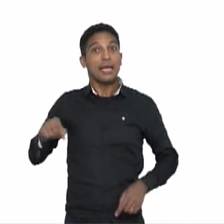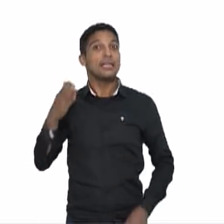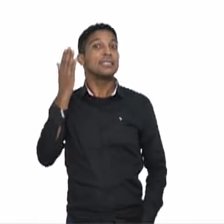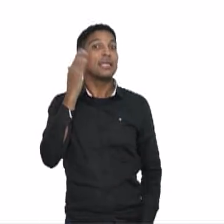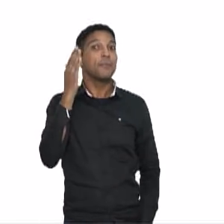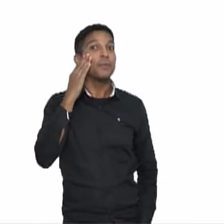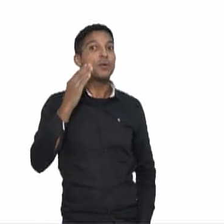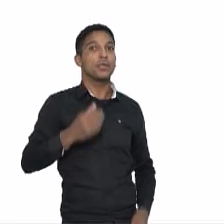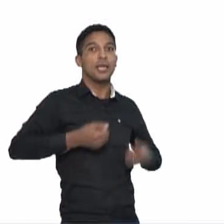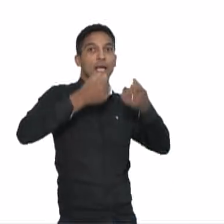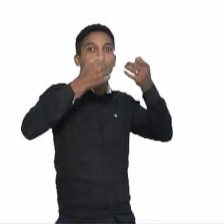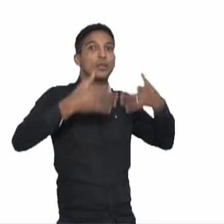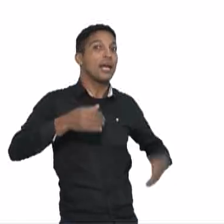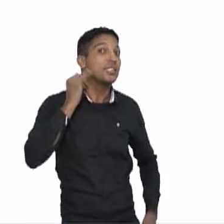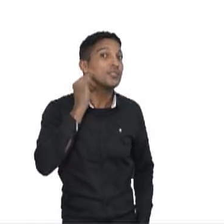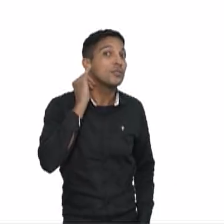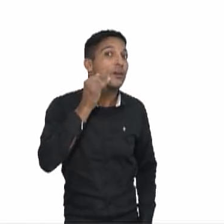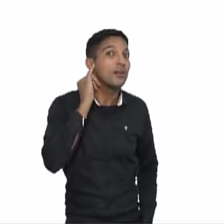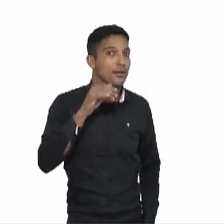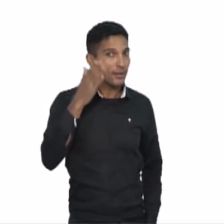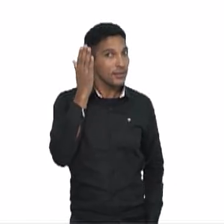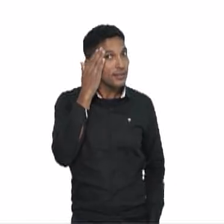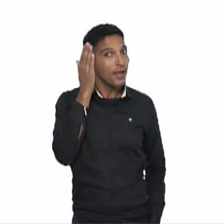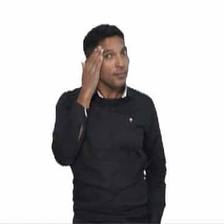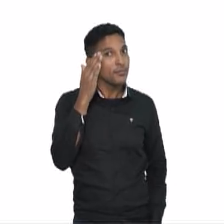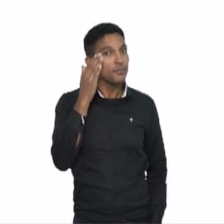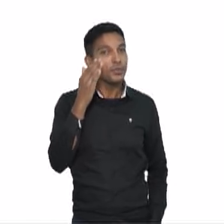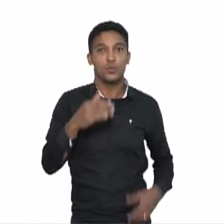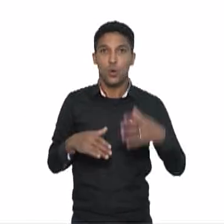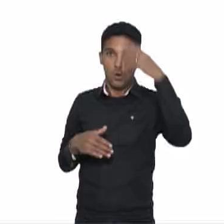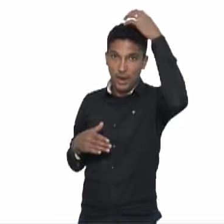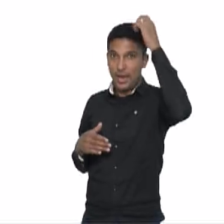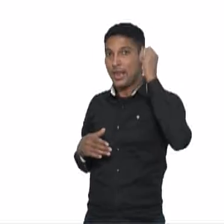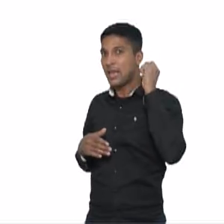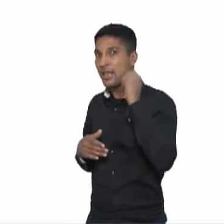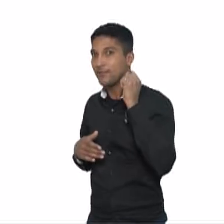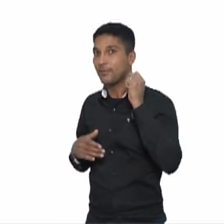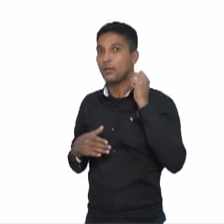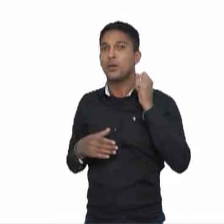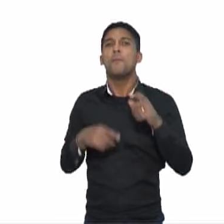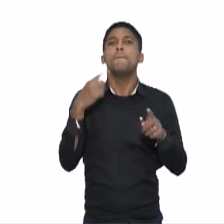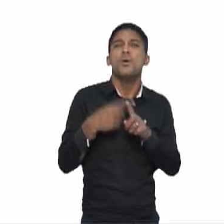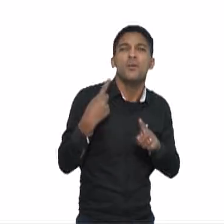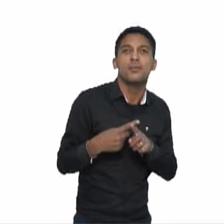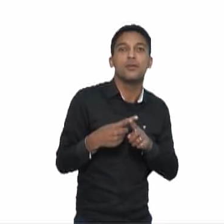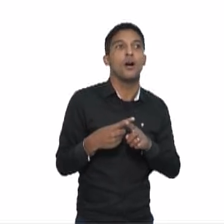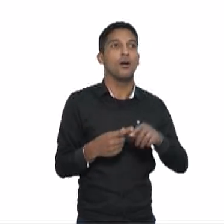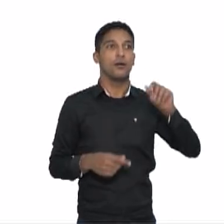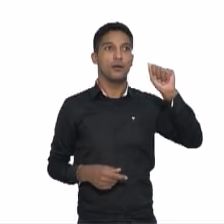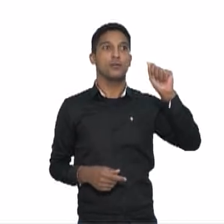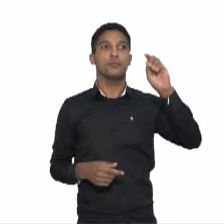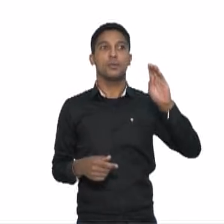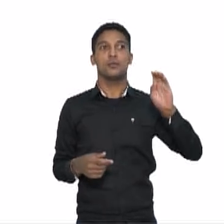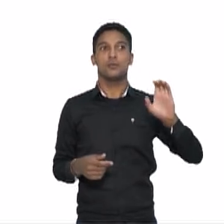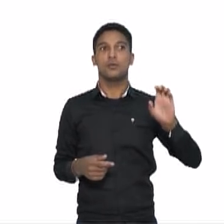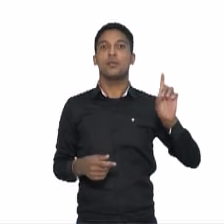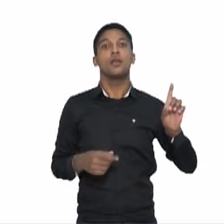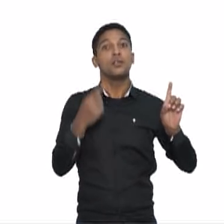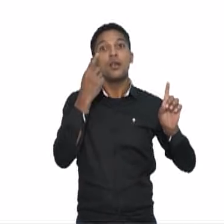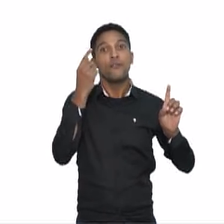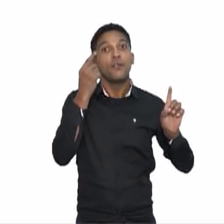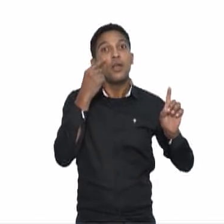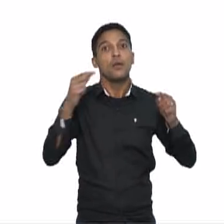público através da narrativa serial. D. Assistir novelas. Tempo para vocês resolverem.